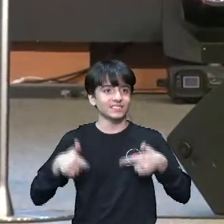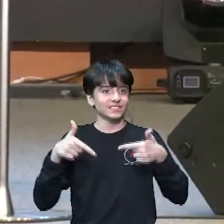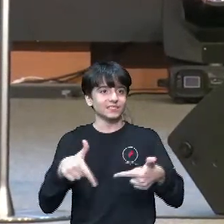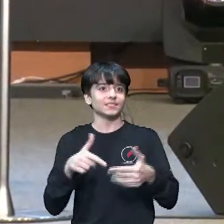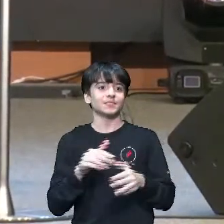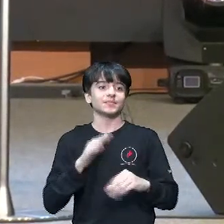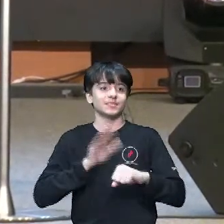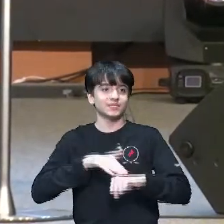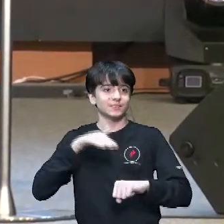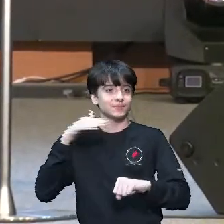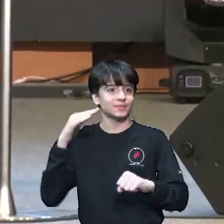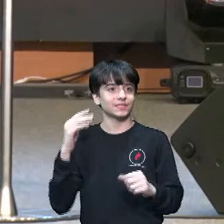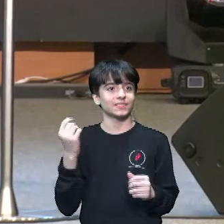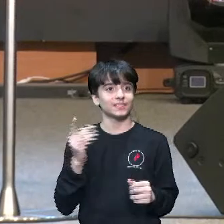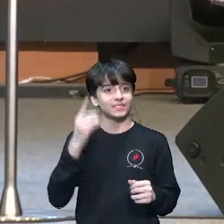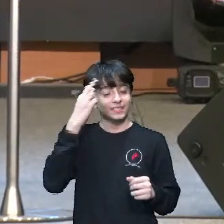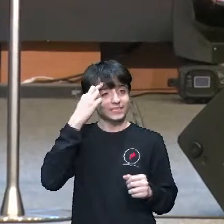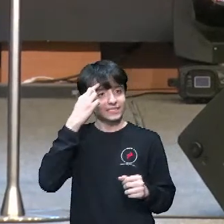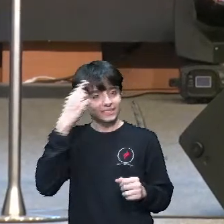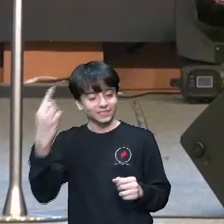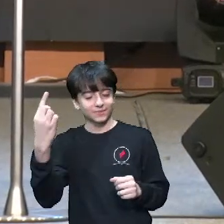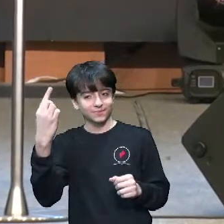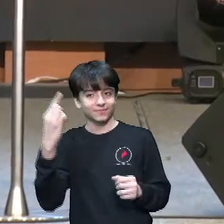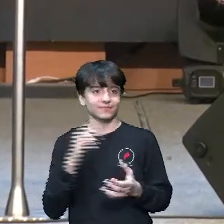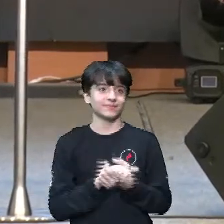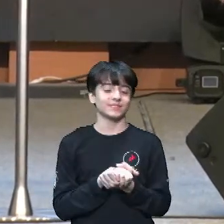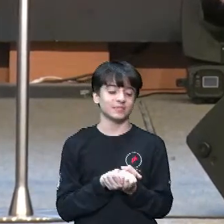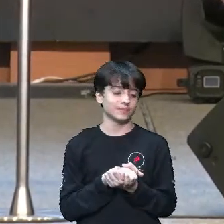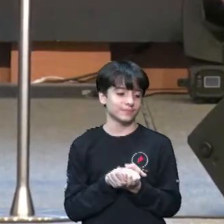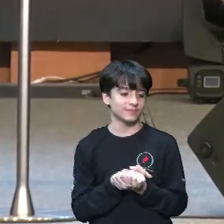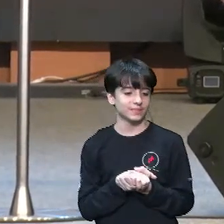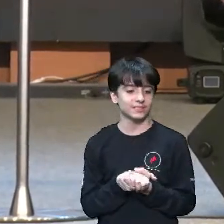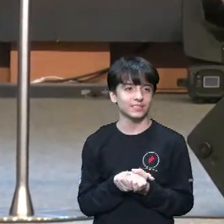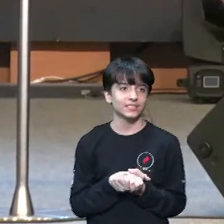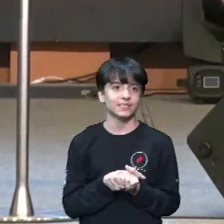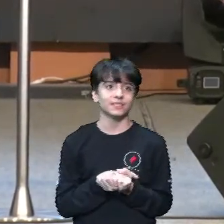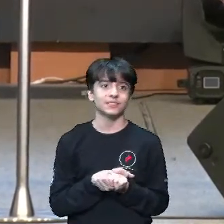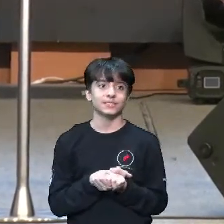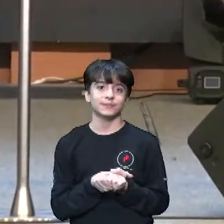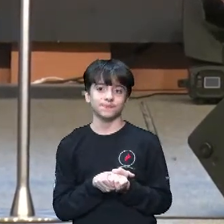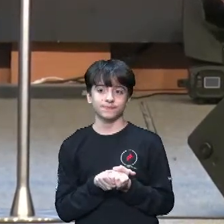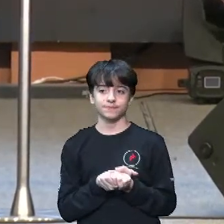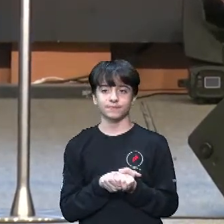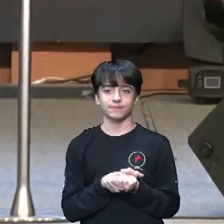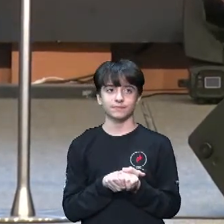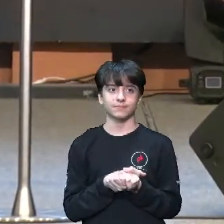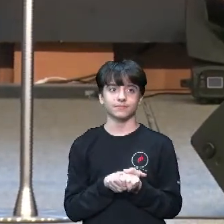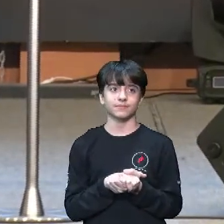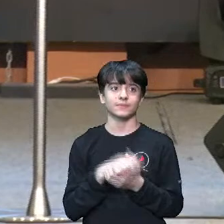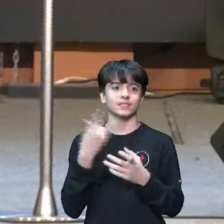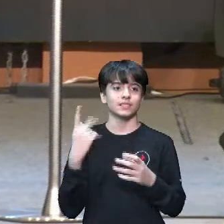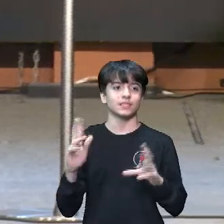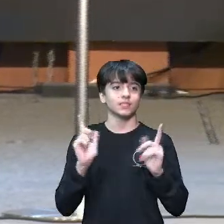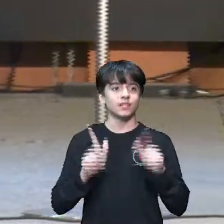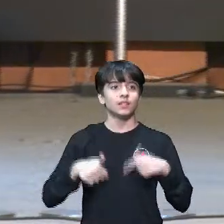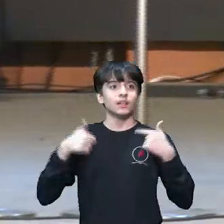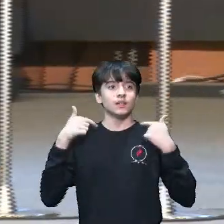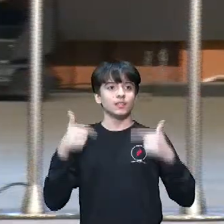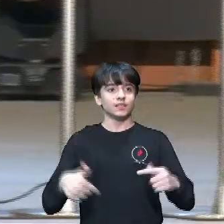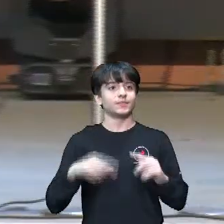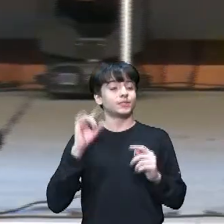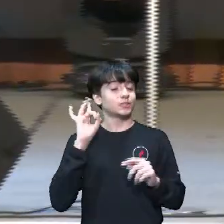está pensando que ela está operando. Ele está dizendo, essa administração desse serviço não é só para aquilo que